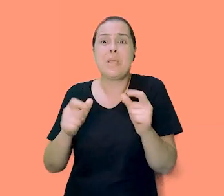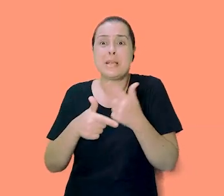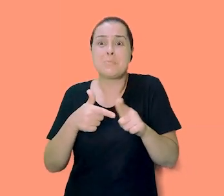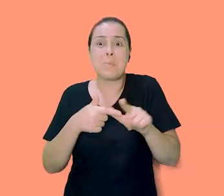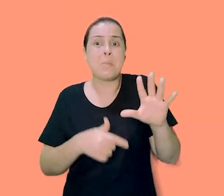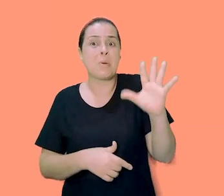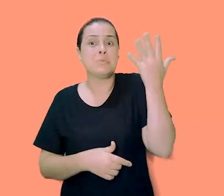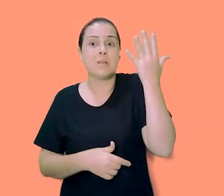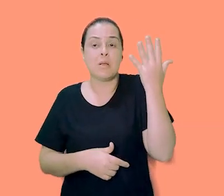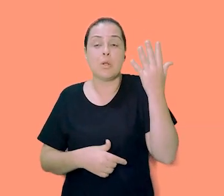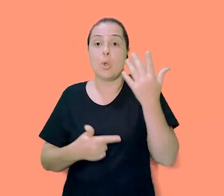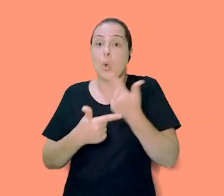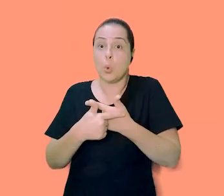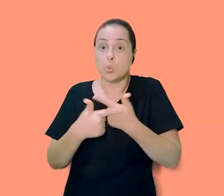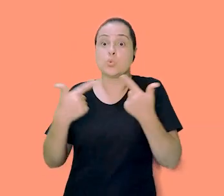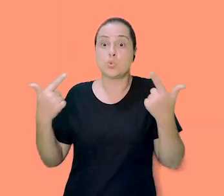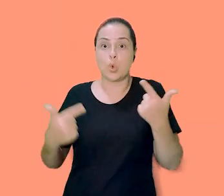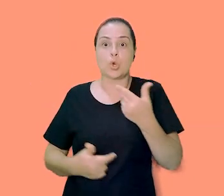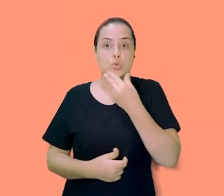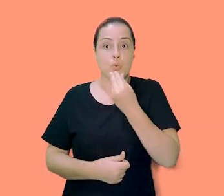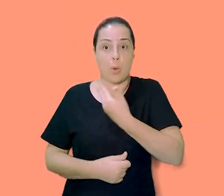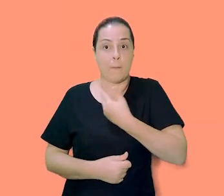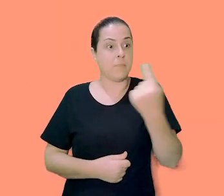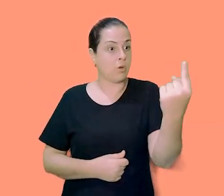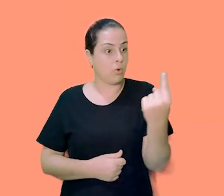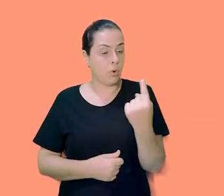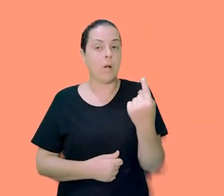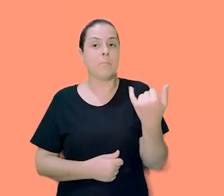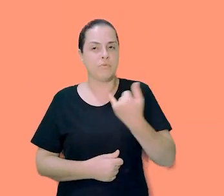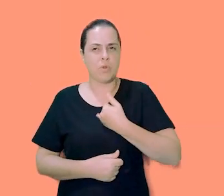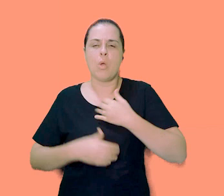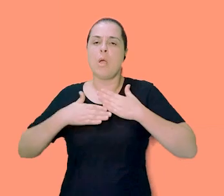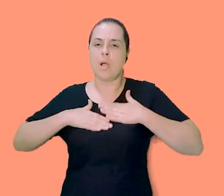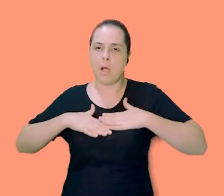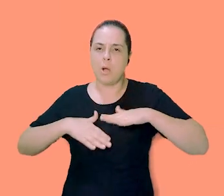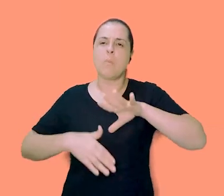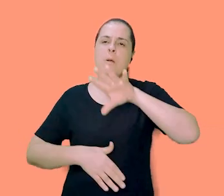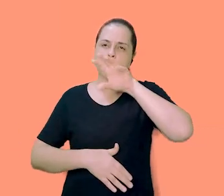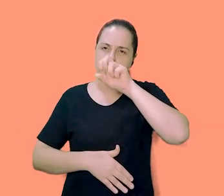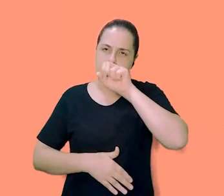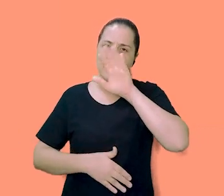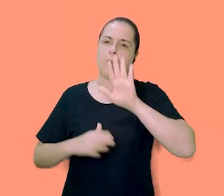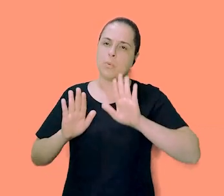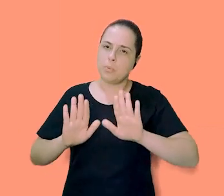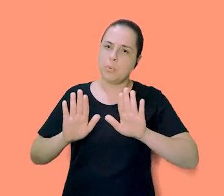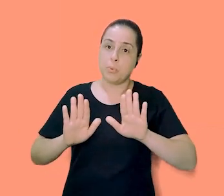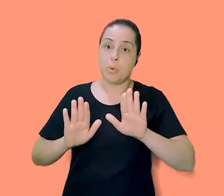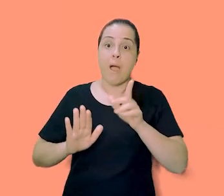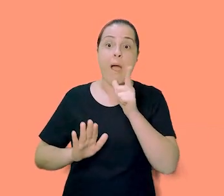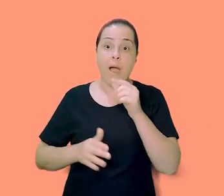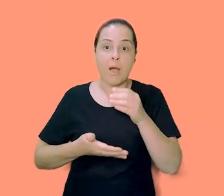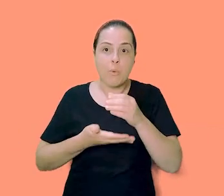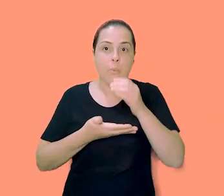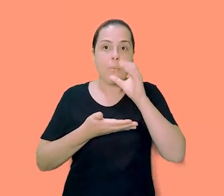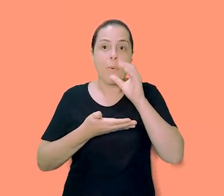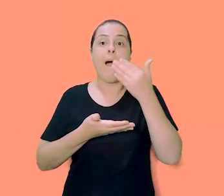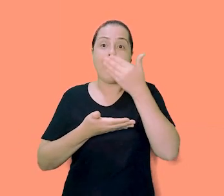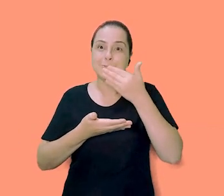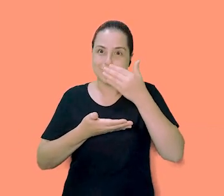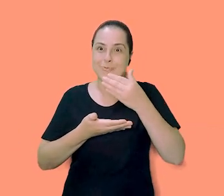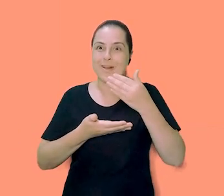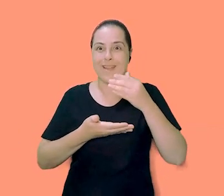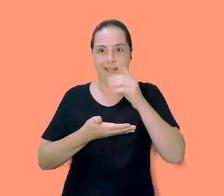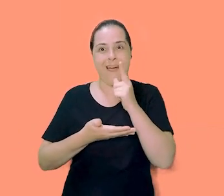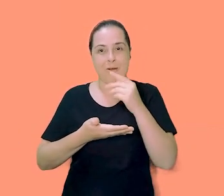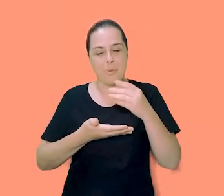faz? A minha sorte foi que eu encontrei com um amigo meu e ele falou assim, calma, respira, respira. Vou tomar um copo de água com açúcar. E ele falou